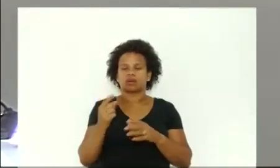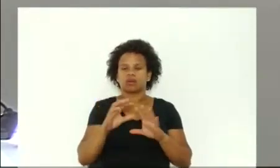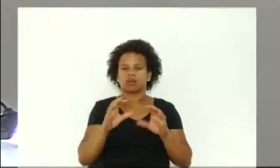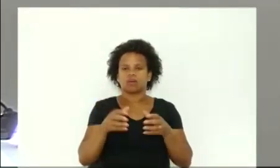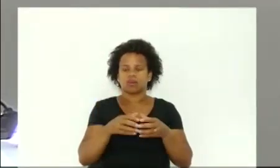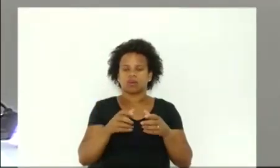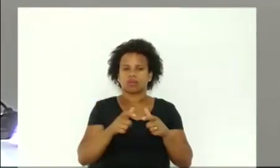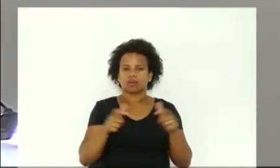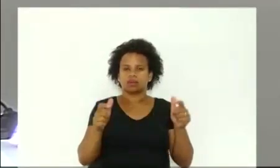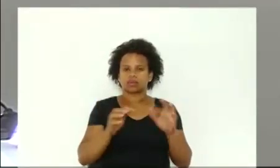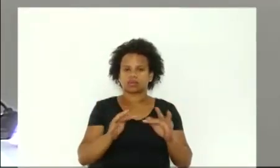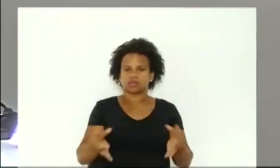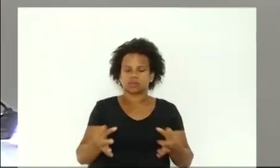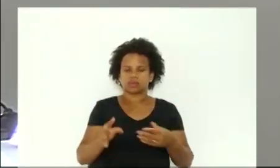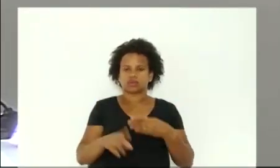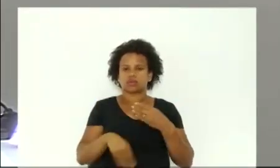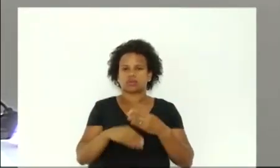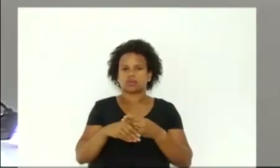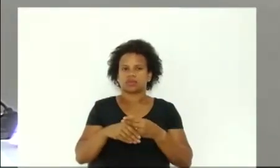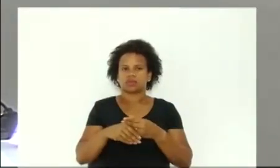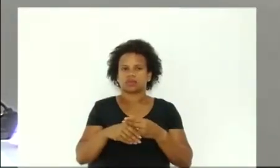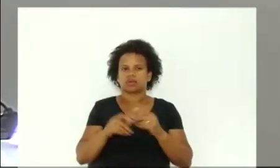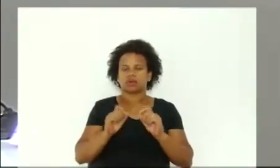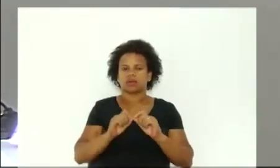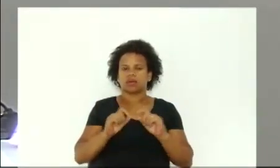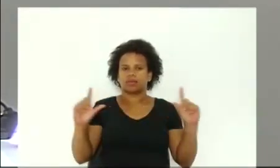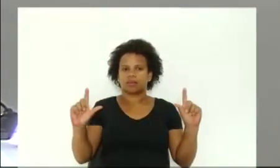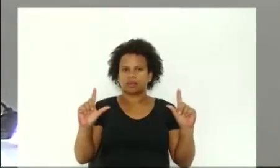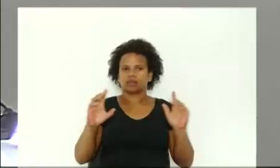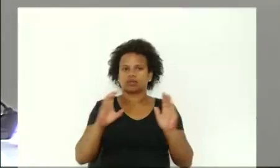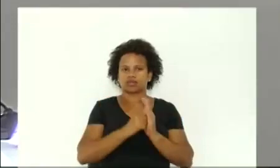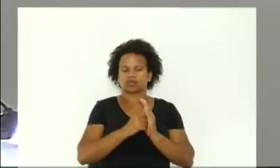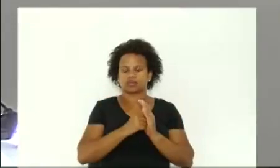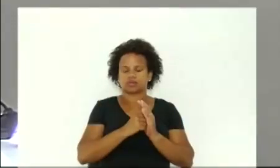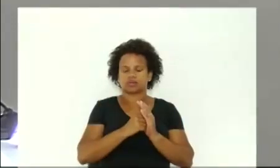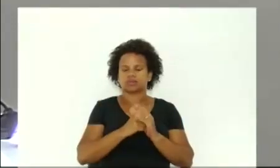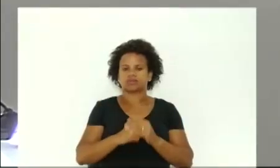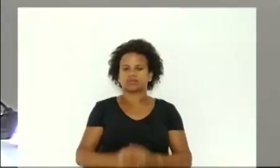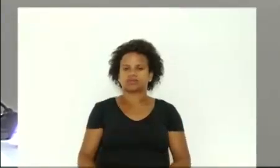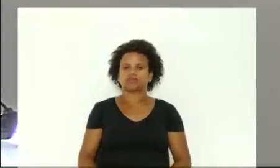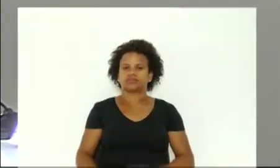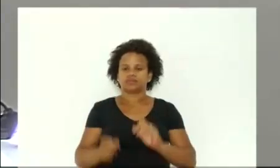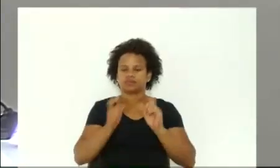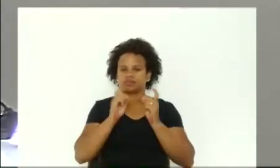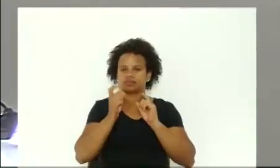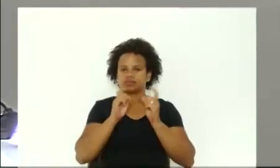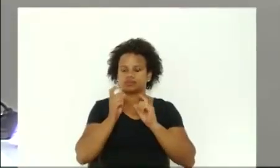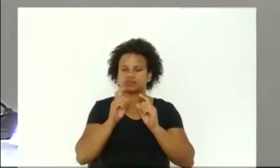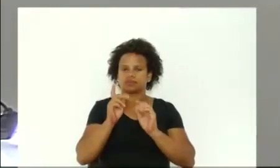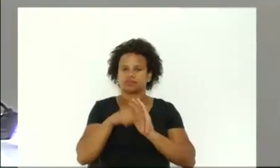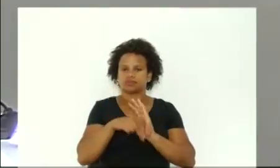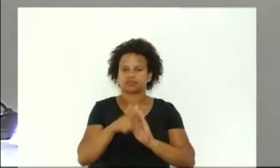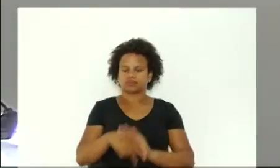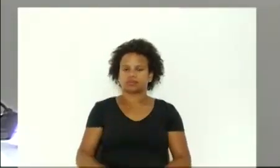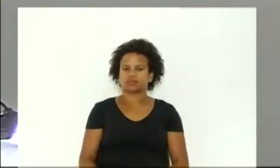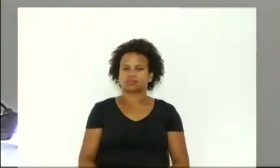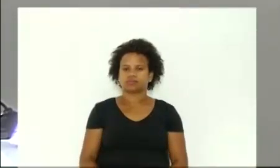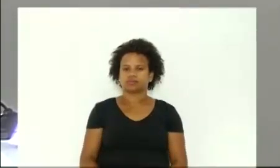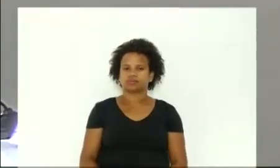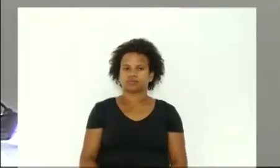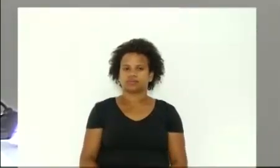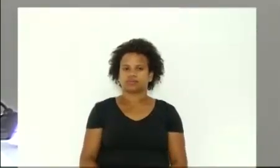emenda, está aberta a inscrição para discussão do projeto.